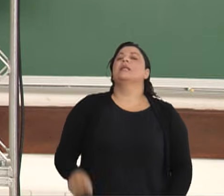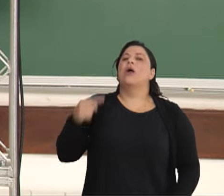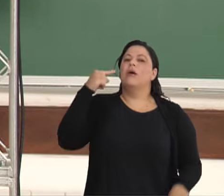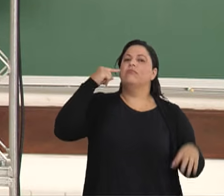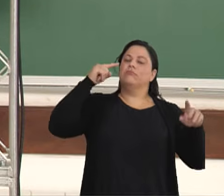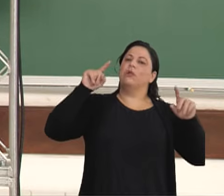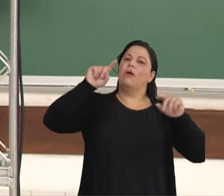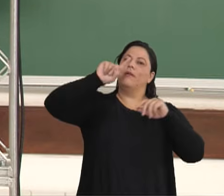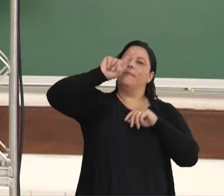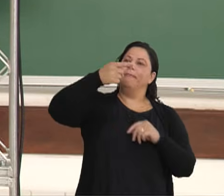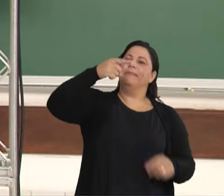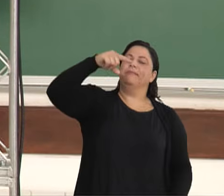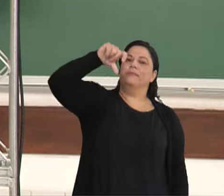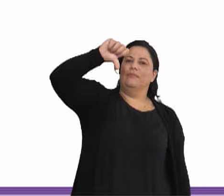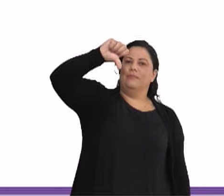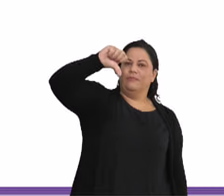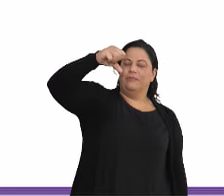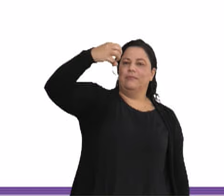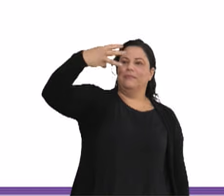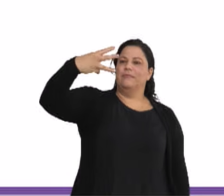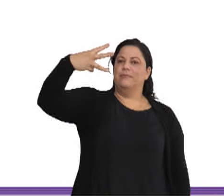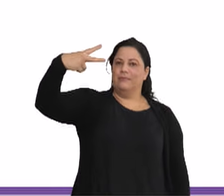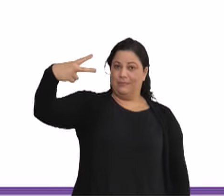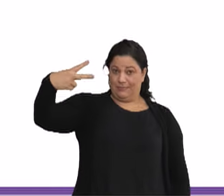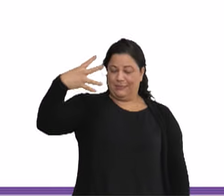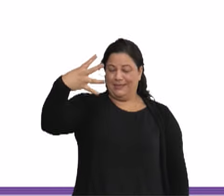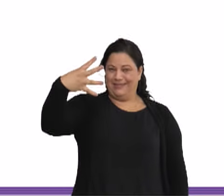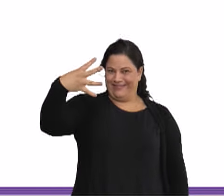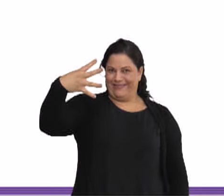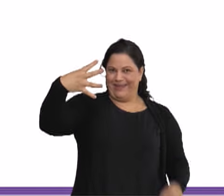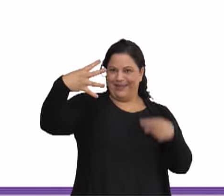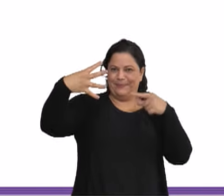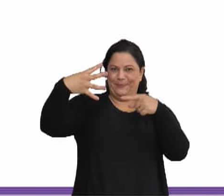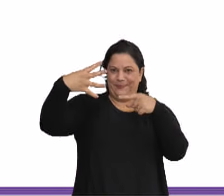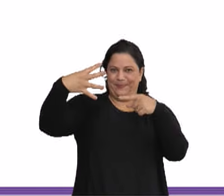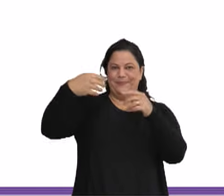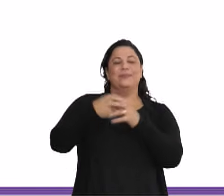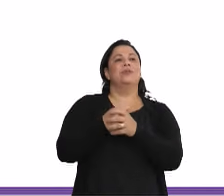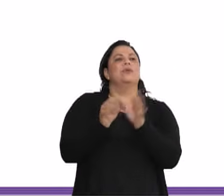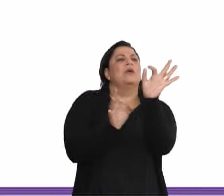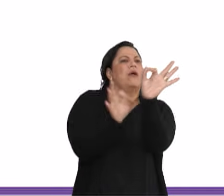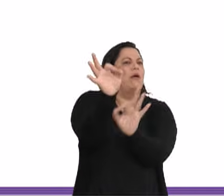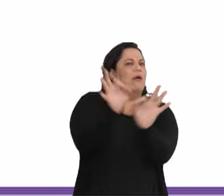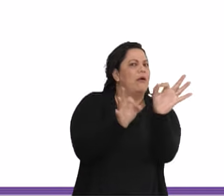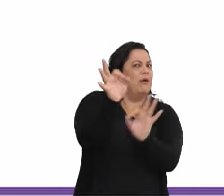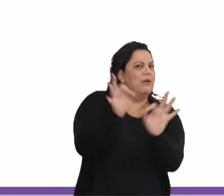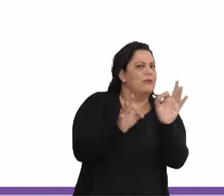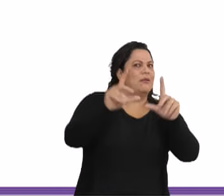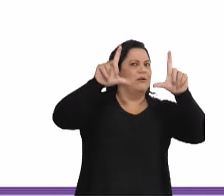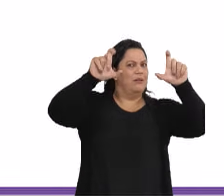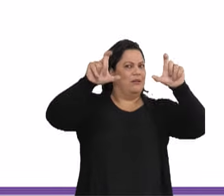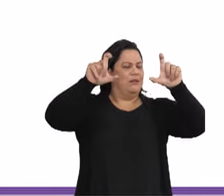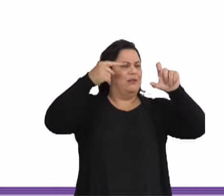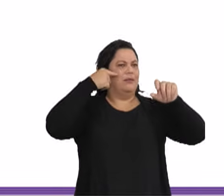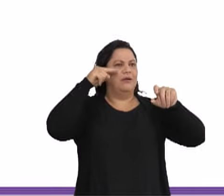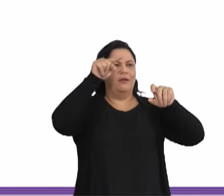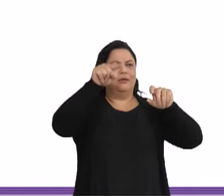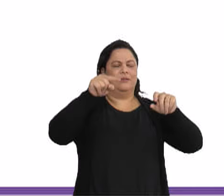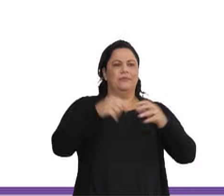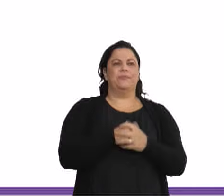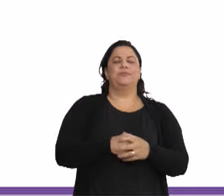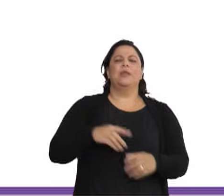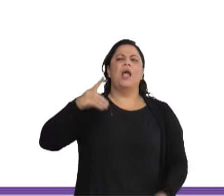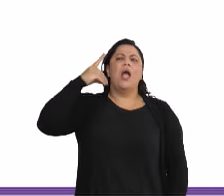de 1934 sendo preparada. E aqui você tem uma foto, e dá uma olhada boa nessa foto com um monte de